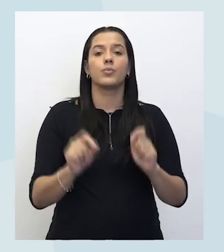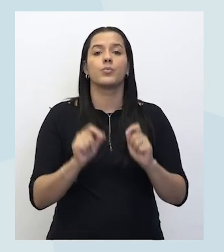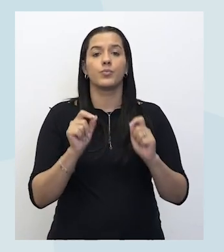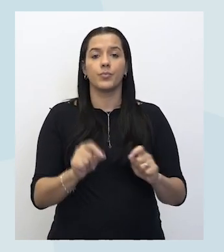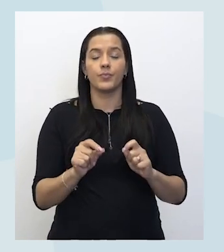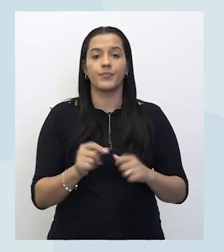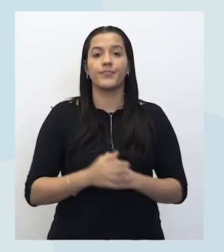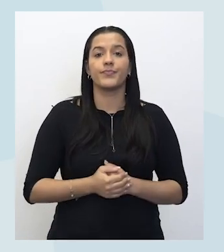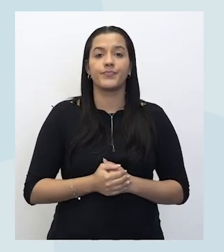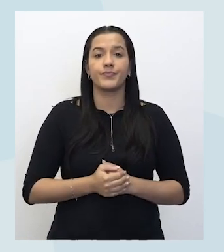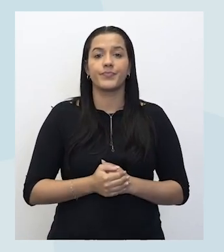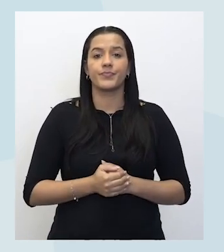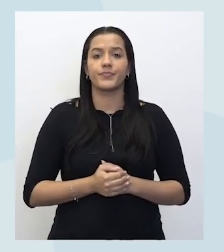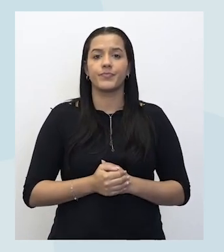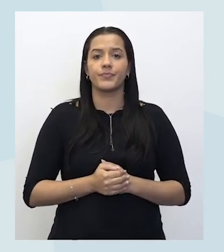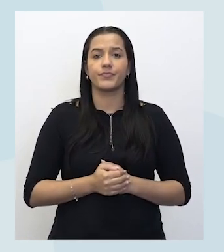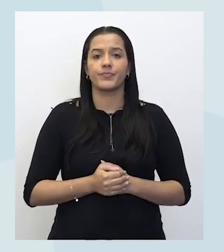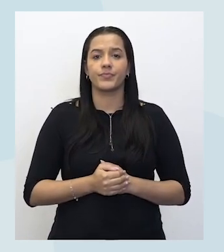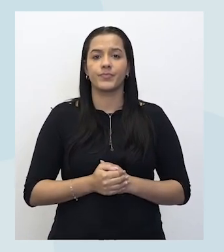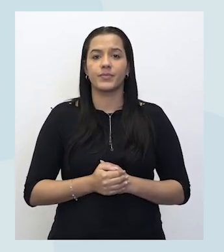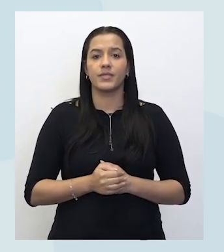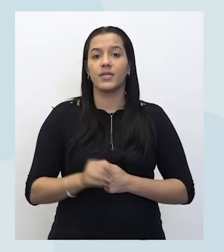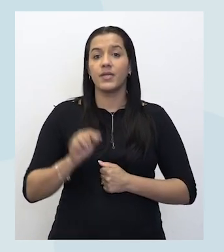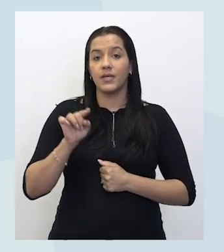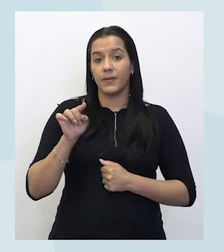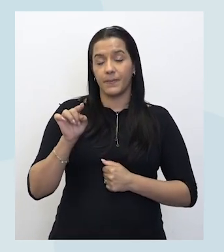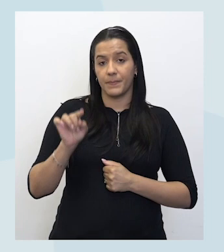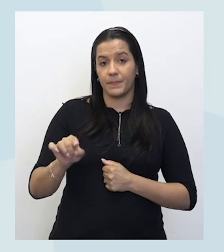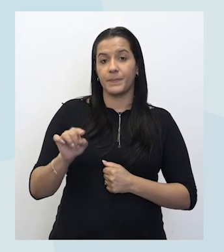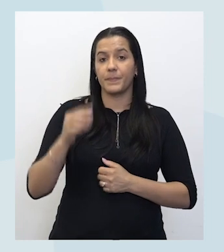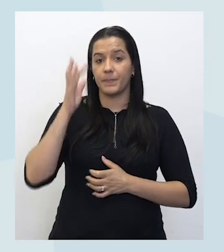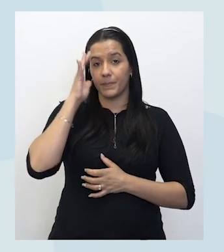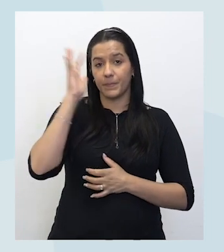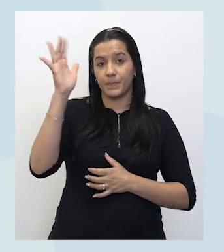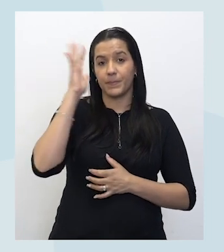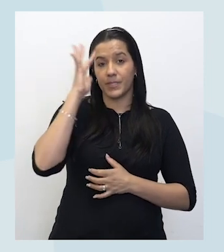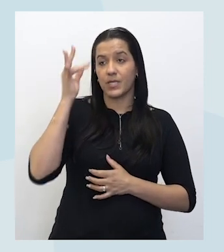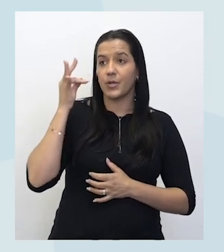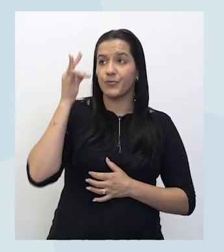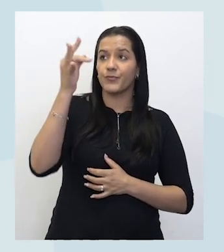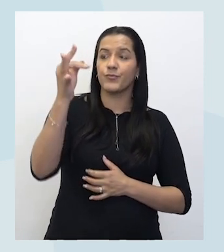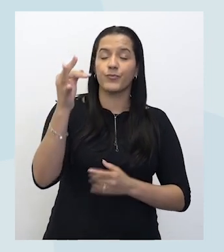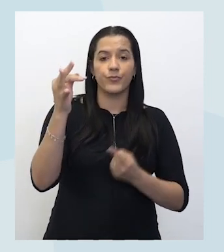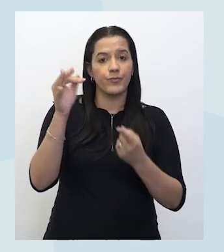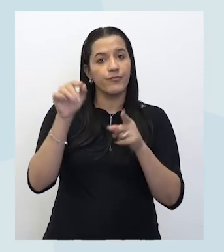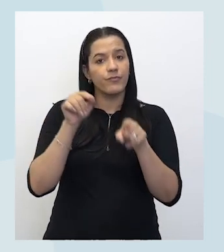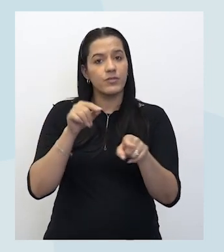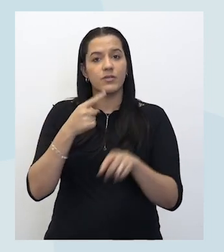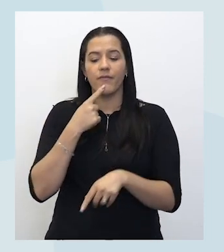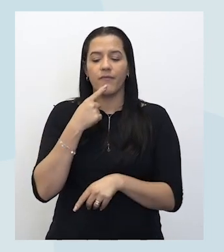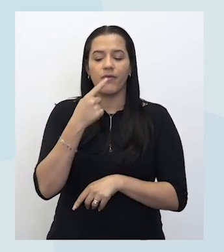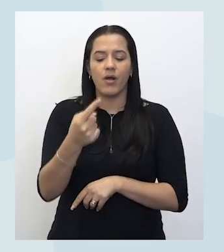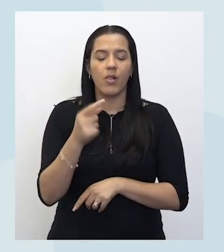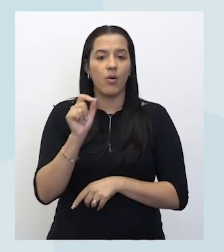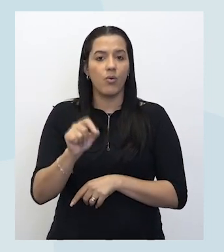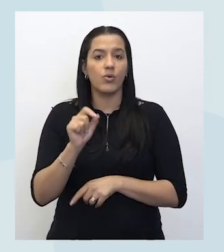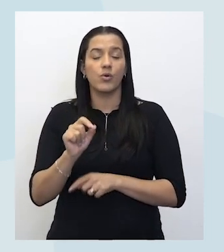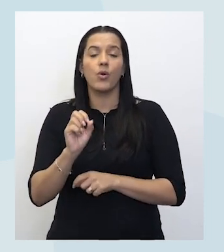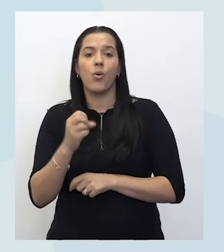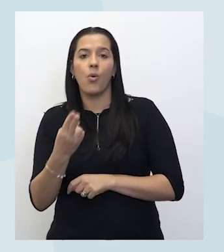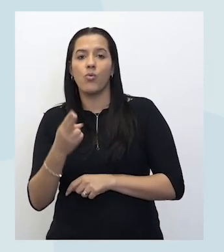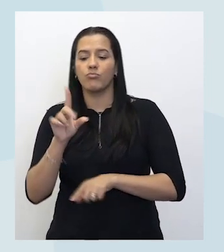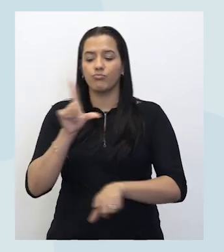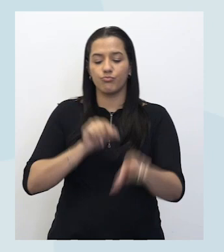que você poderia dizer sobre a importância de pensar no futuro e de como fazer